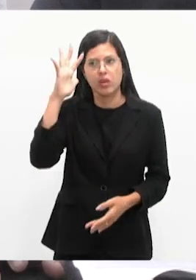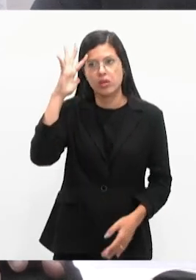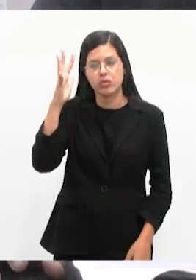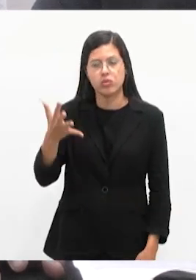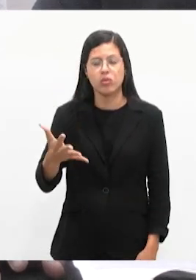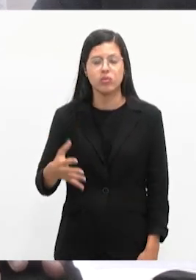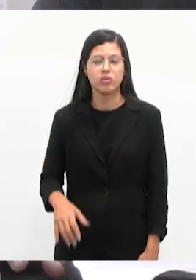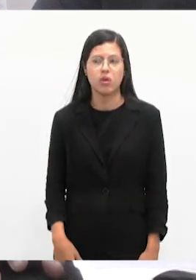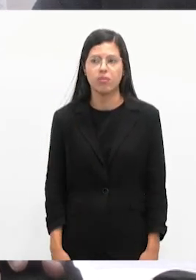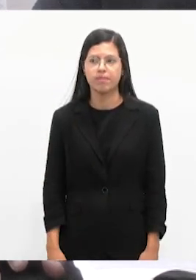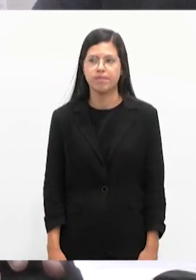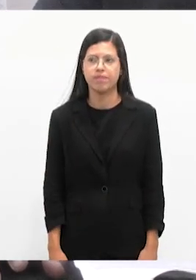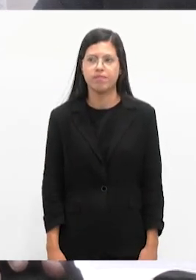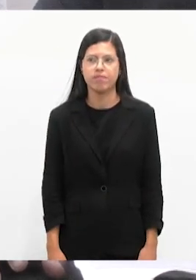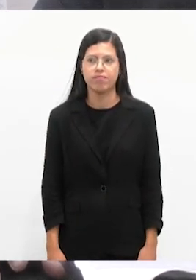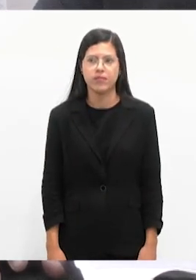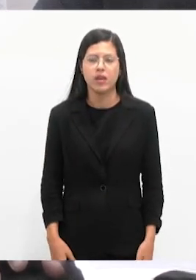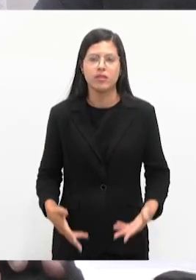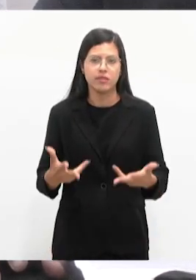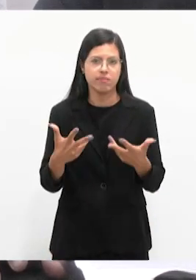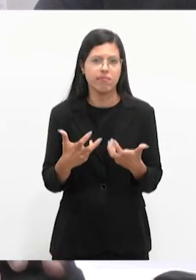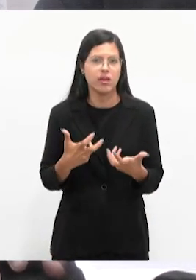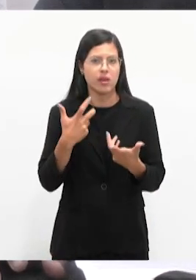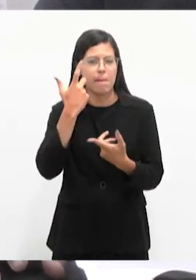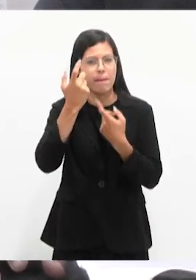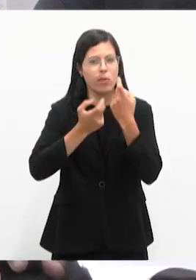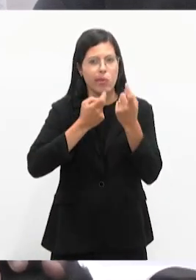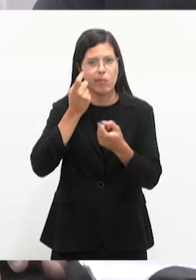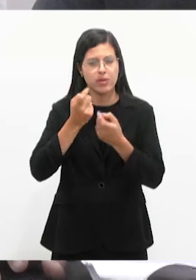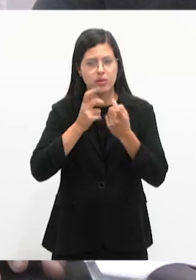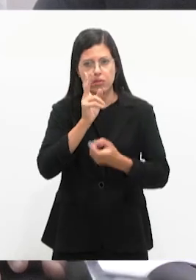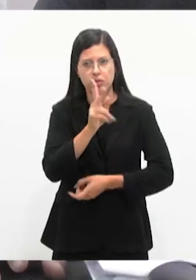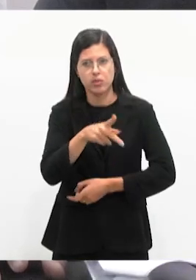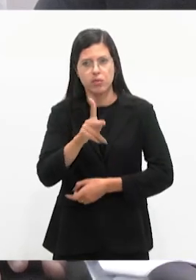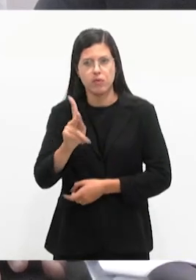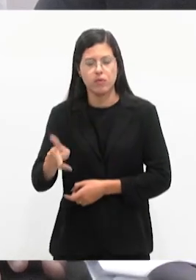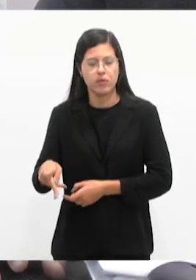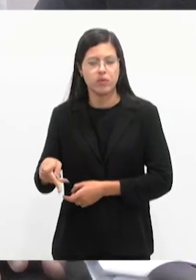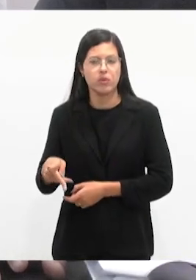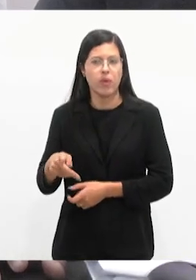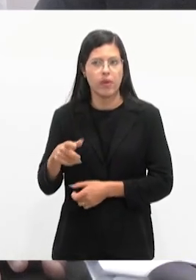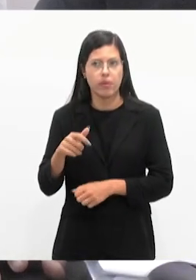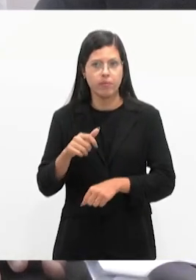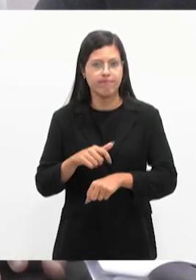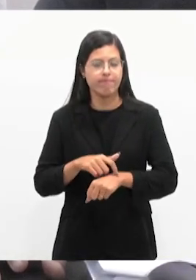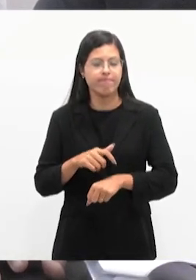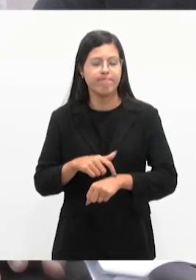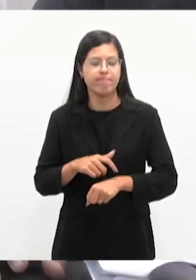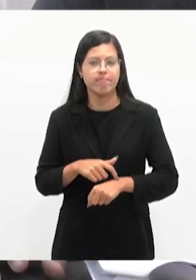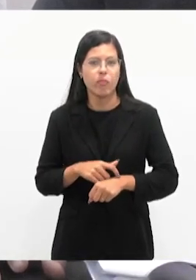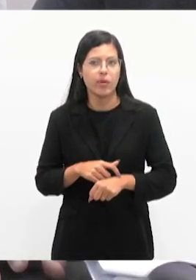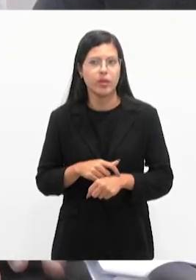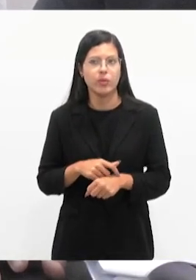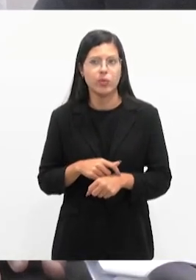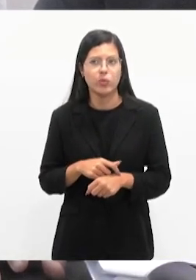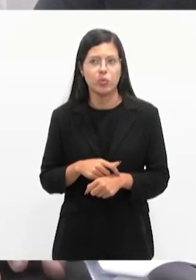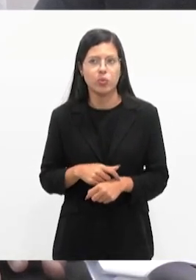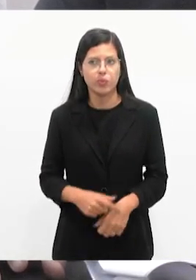gente fica vendo o desespero daquelas professoras também que estão passando uma situação que